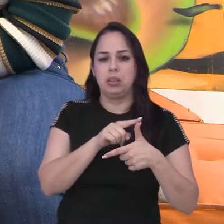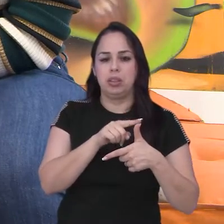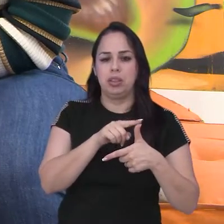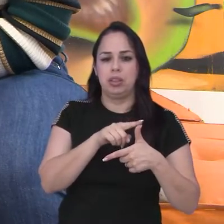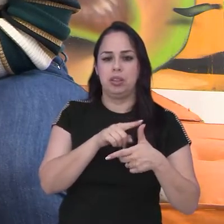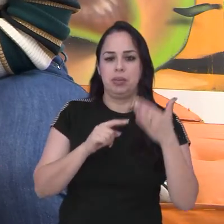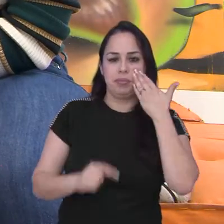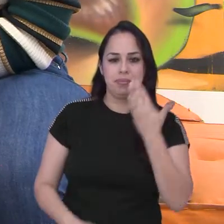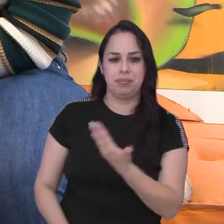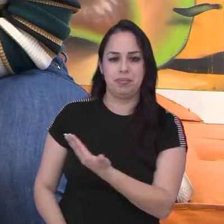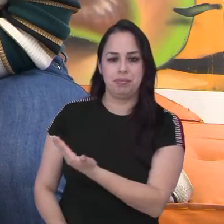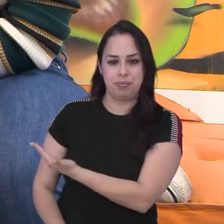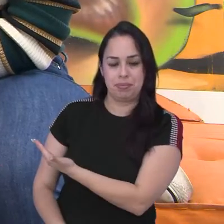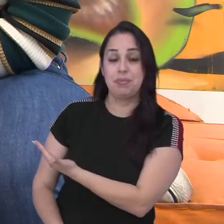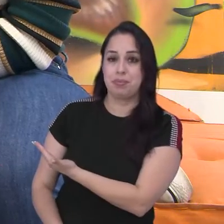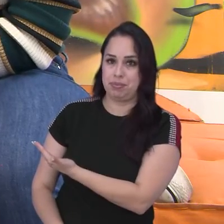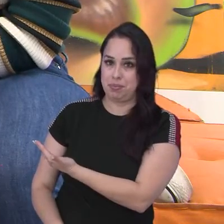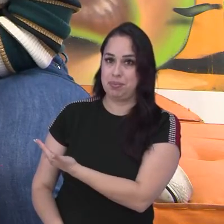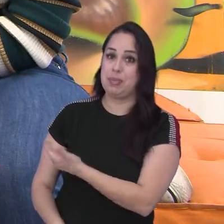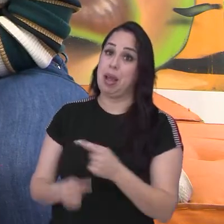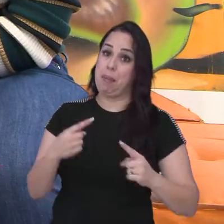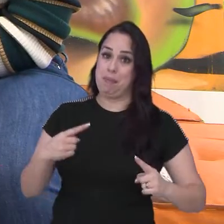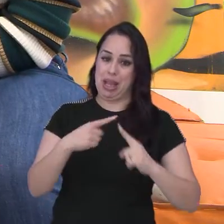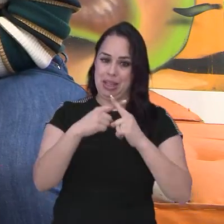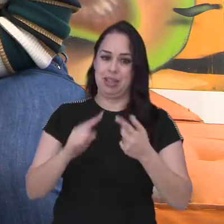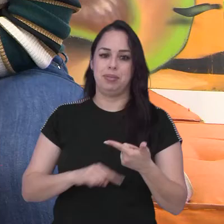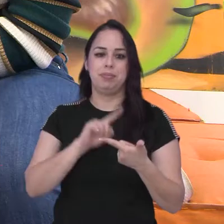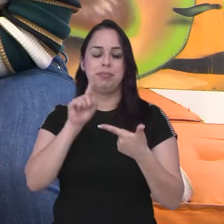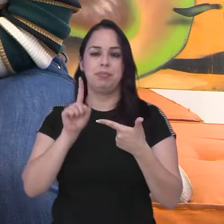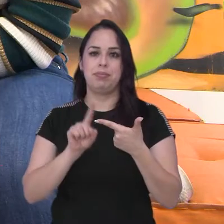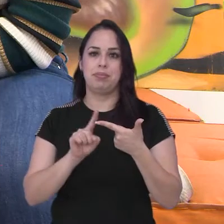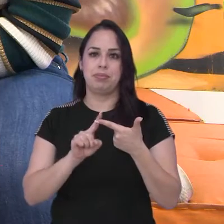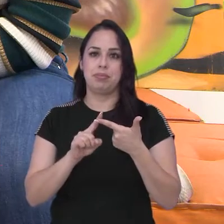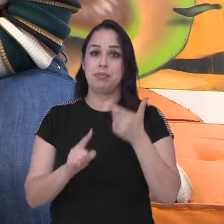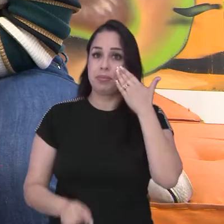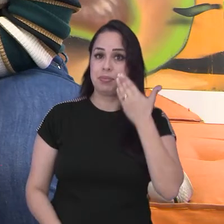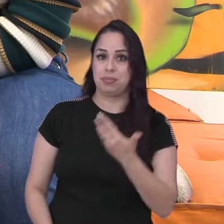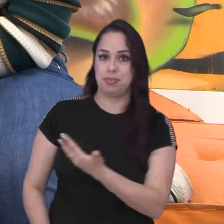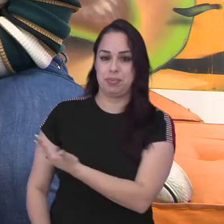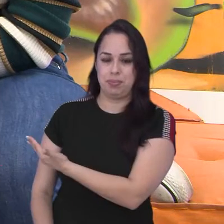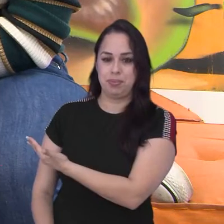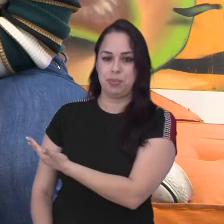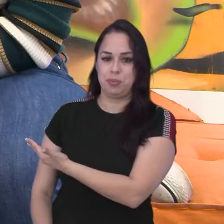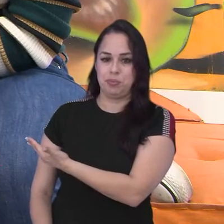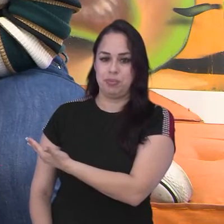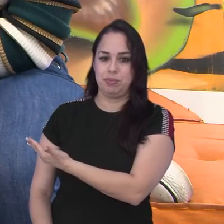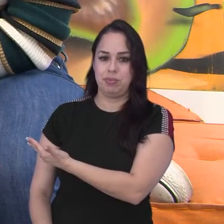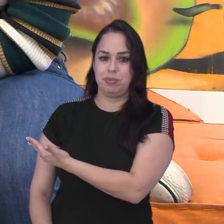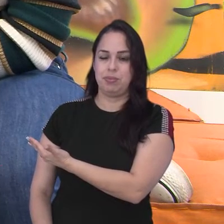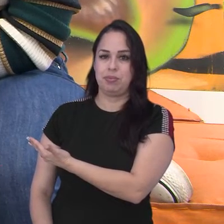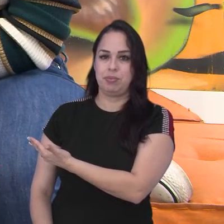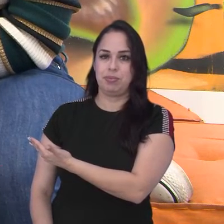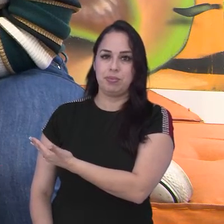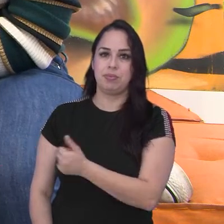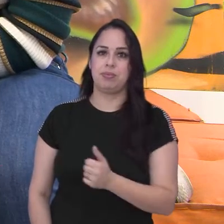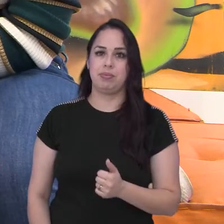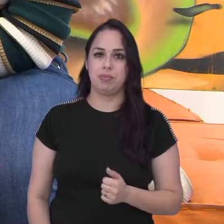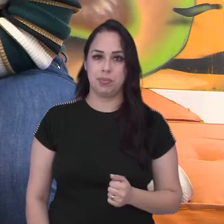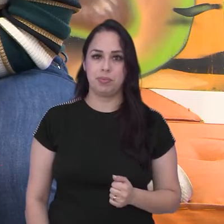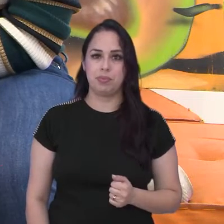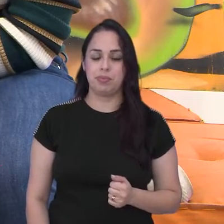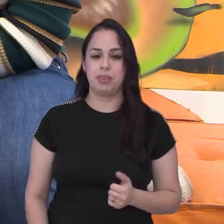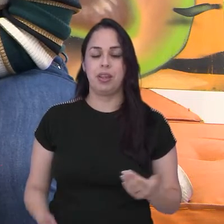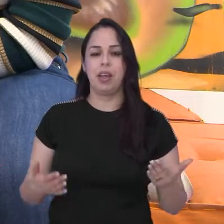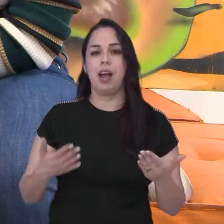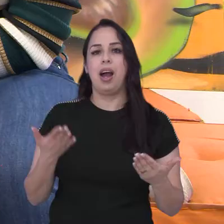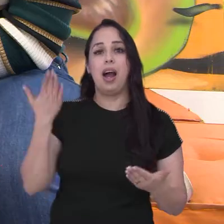do Galo, que é no Eugênio de Melo, que é a Zona Leste. Batalha do Poli, que antes era no Polo Esportivo do Granja, mas